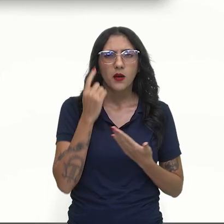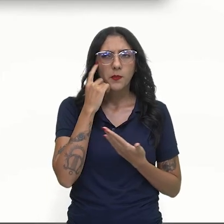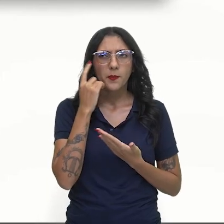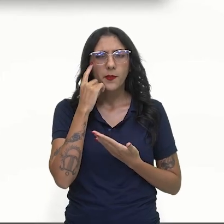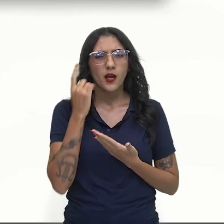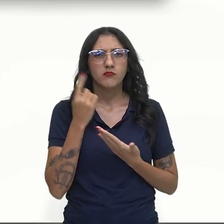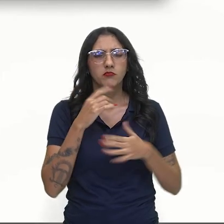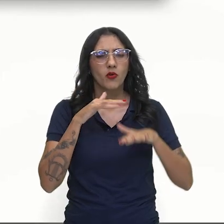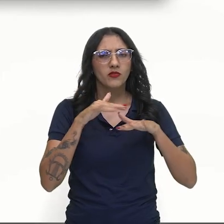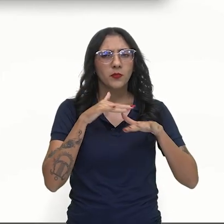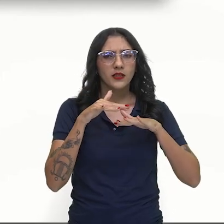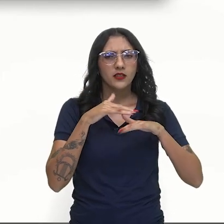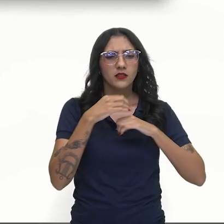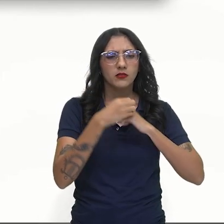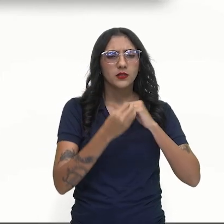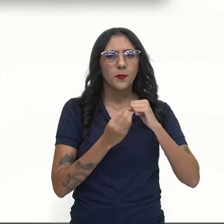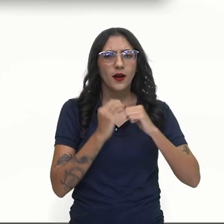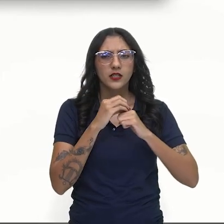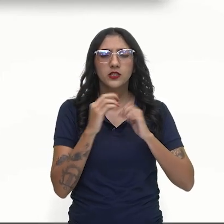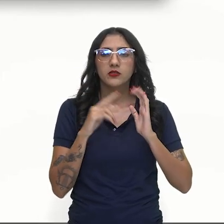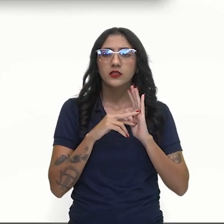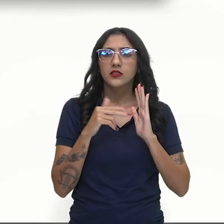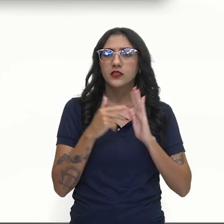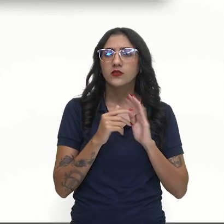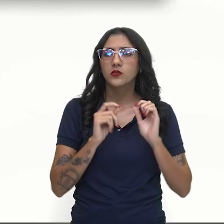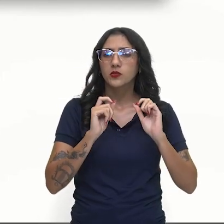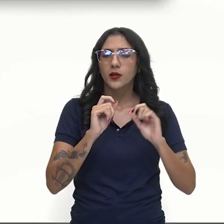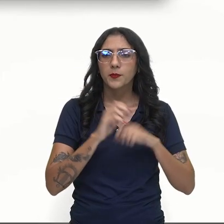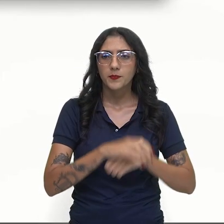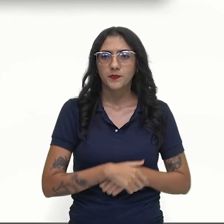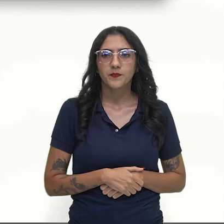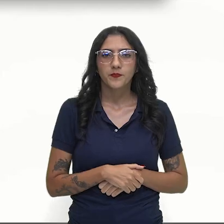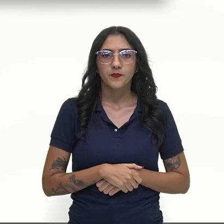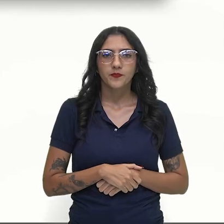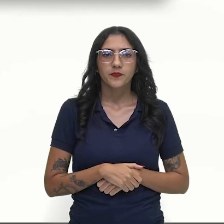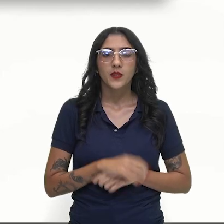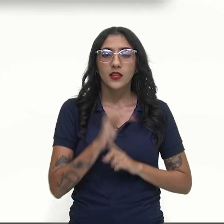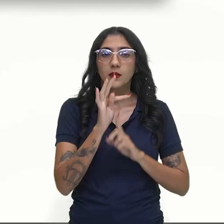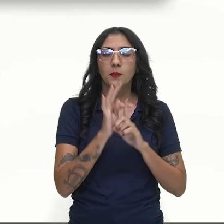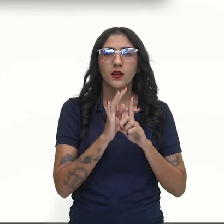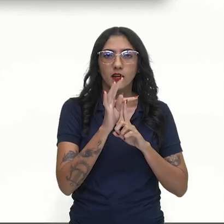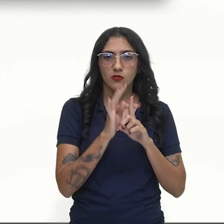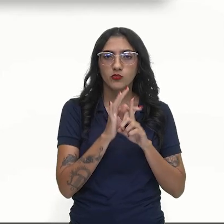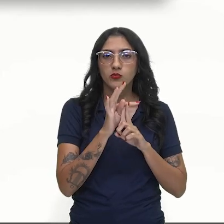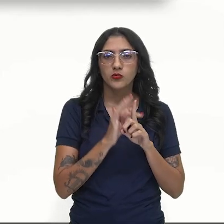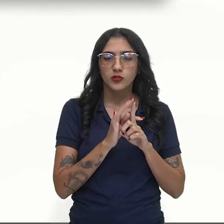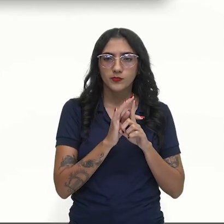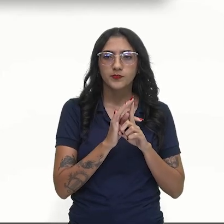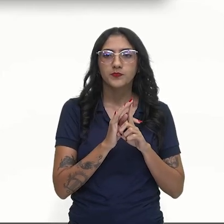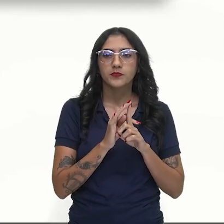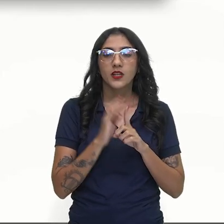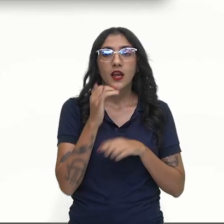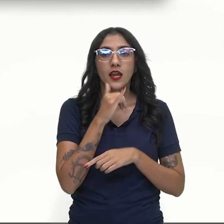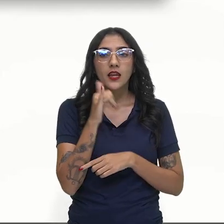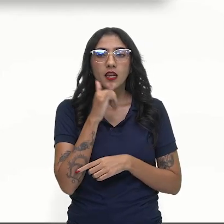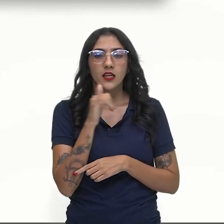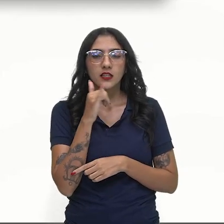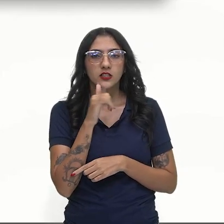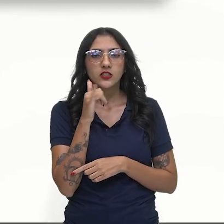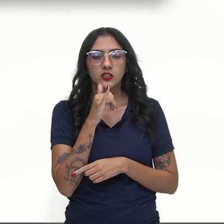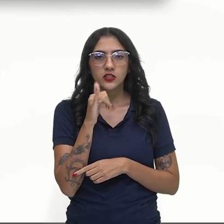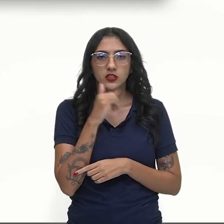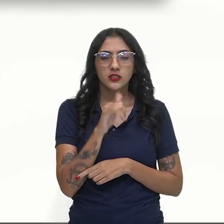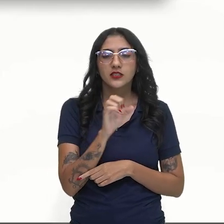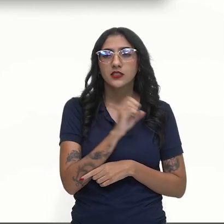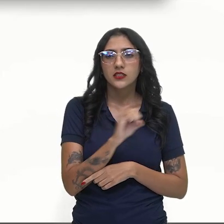das partículas nada mais é do que estamos falando de temperatura. E energia elétrica,